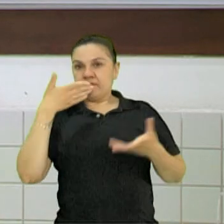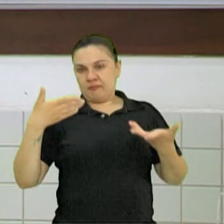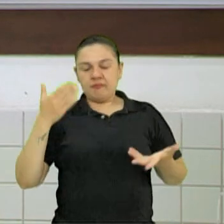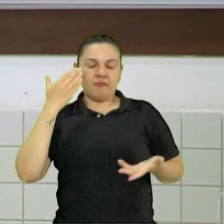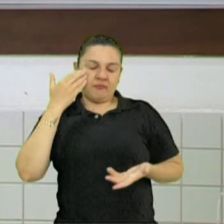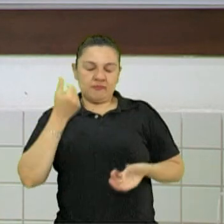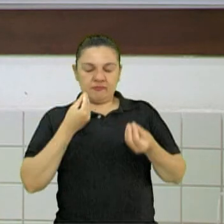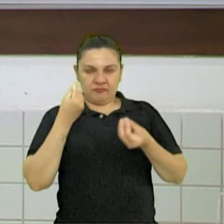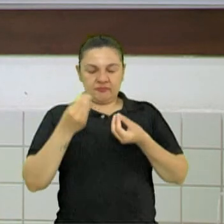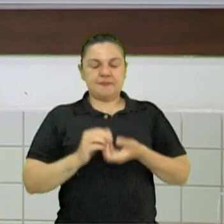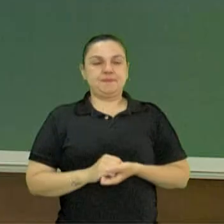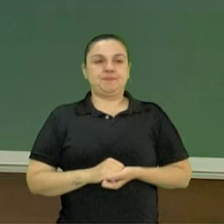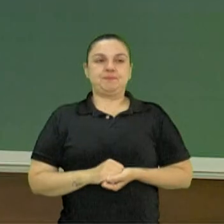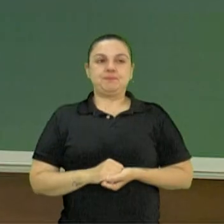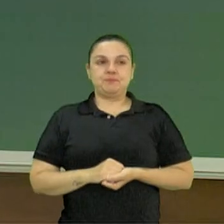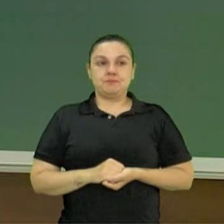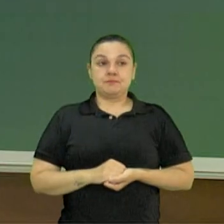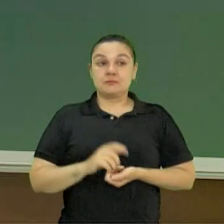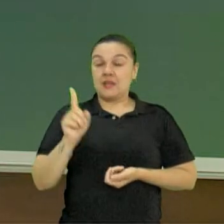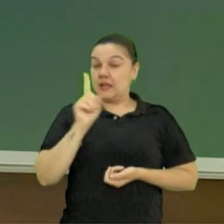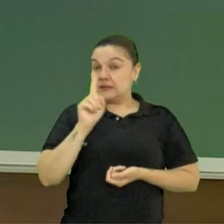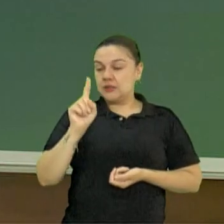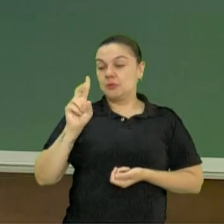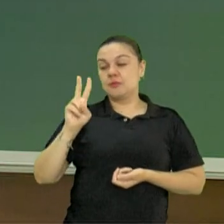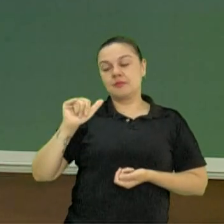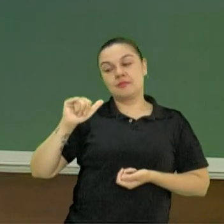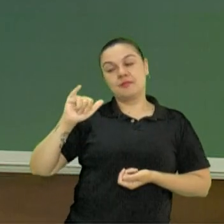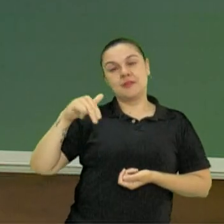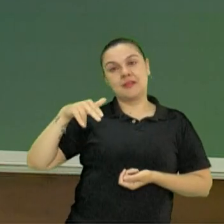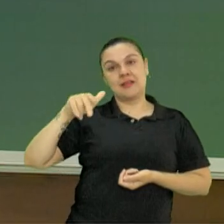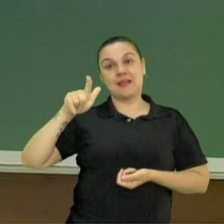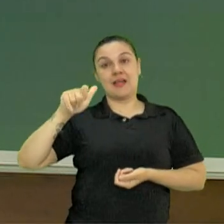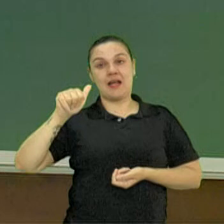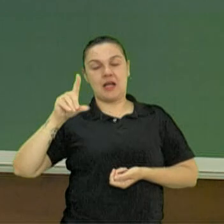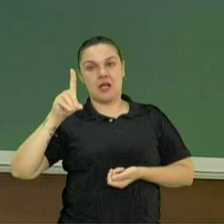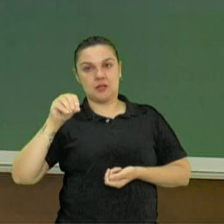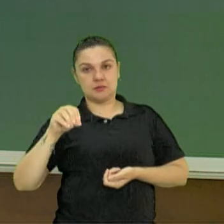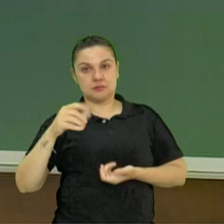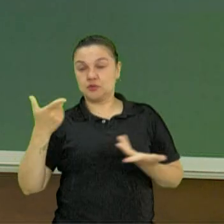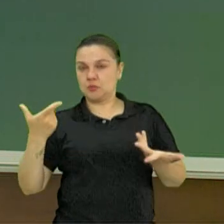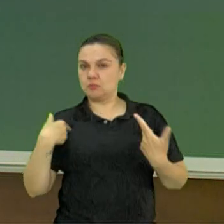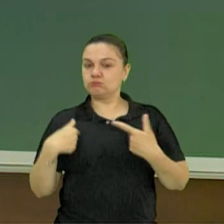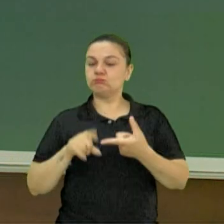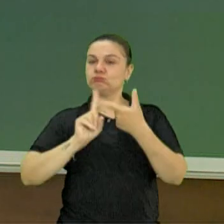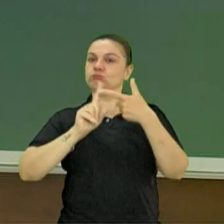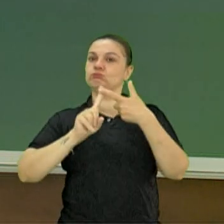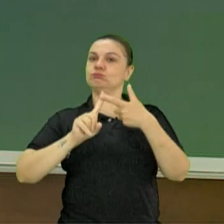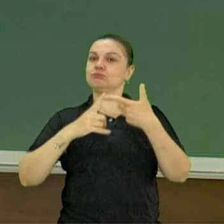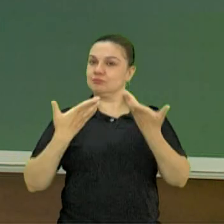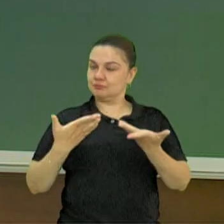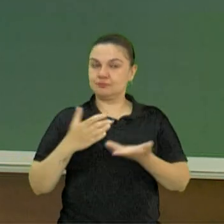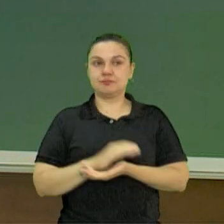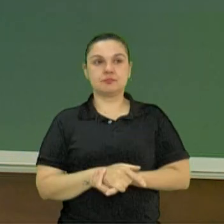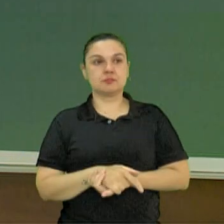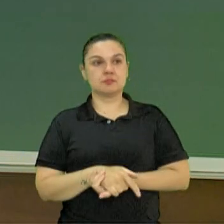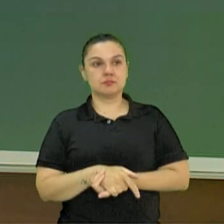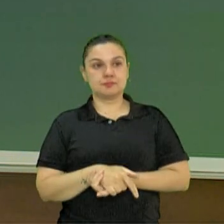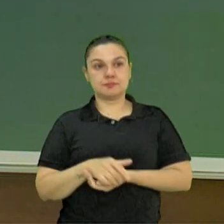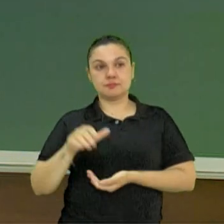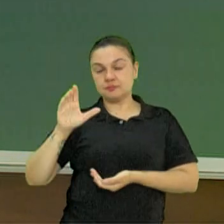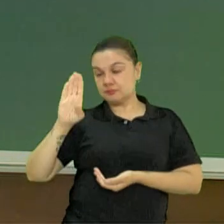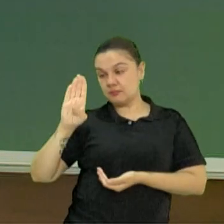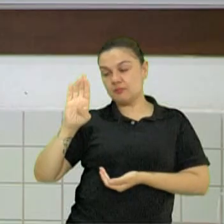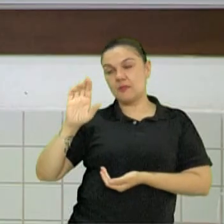ideia. Depois, ó, não vingados, ou seja, não foram vingados. E depois nós temos uma palavra aqui